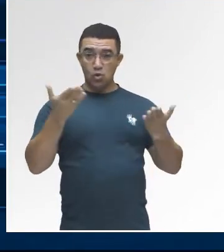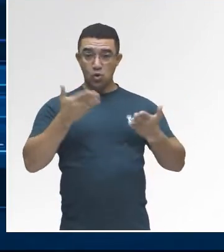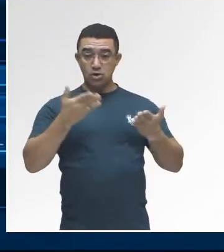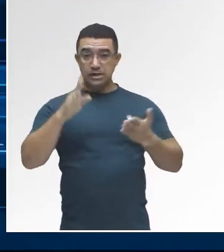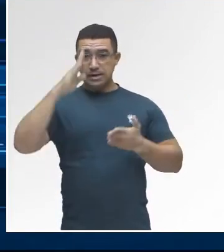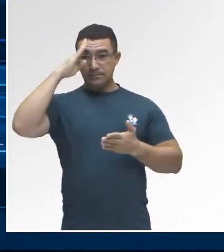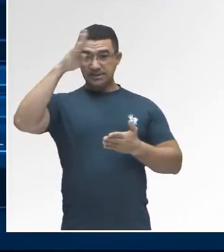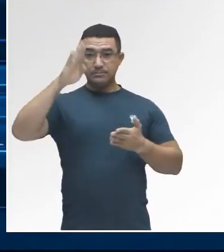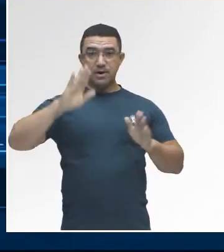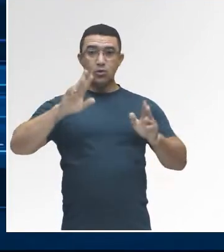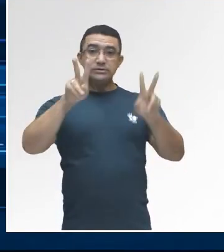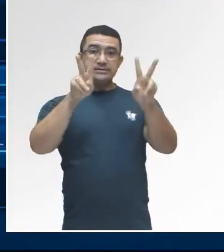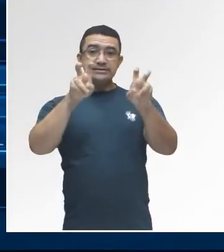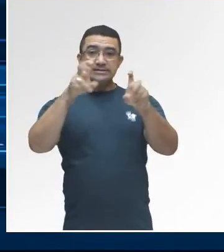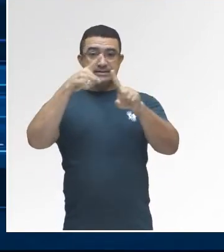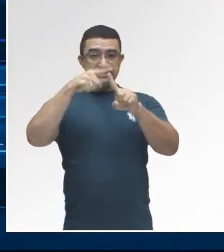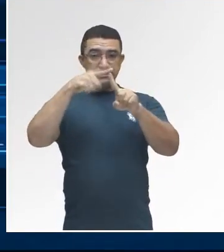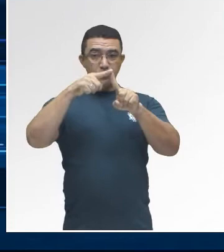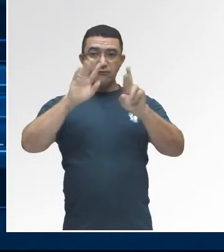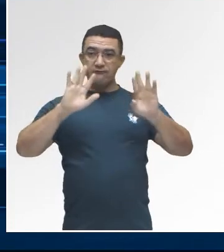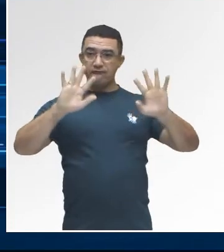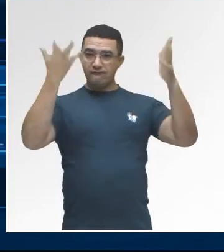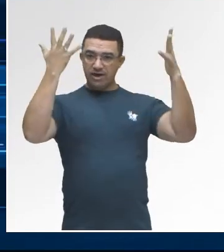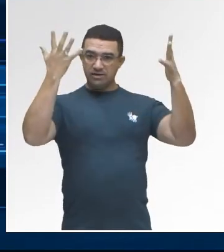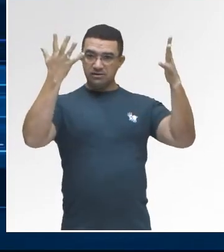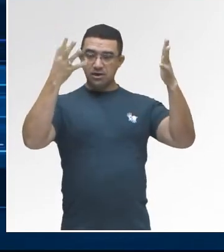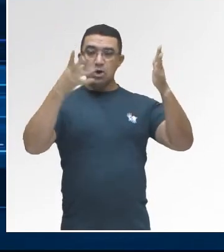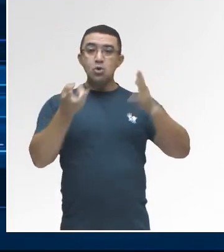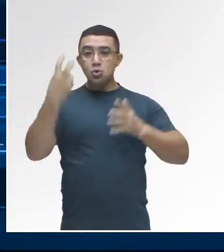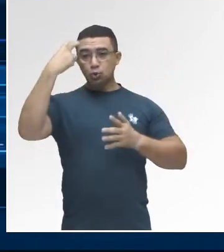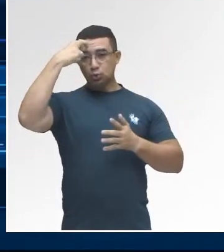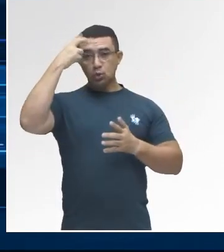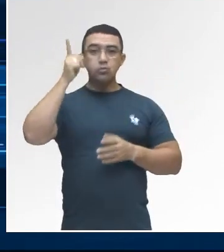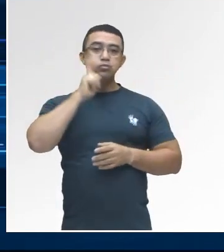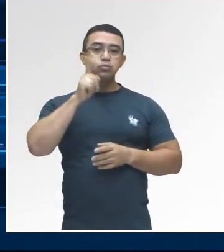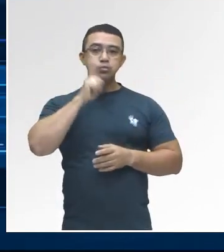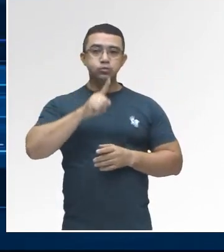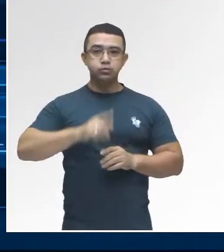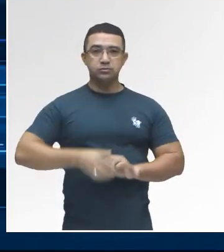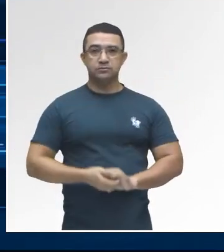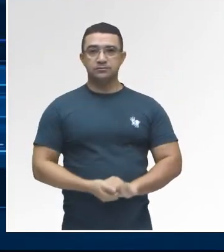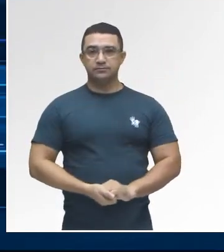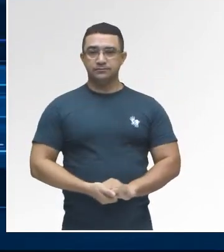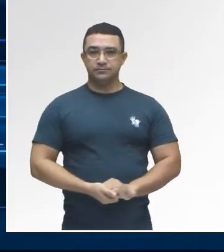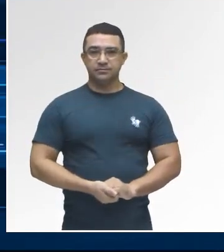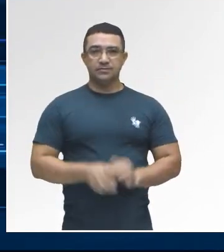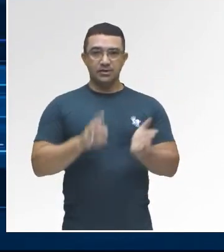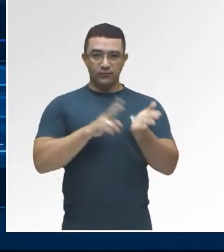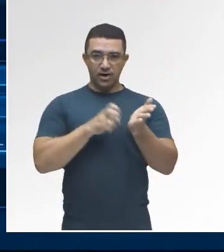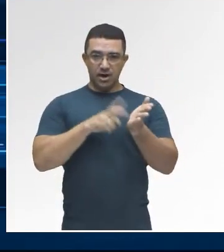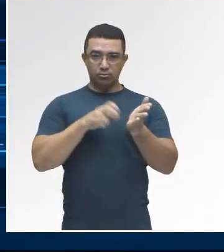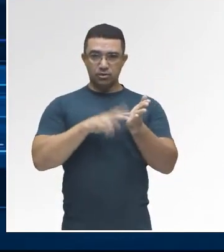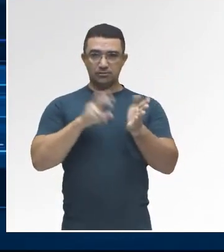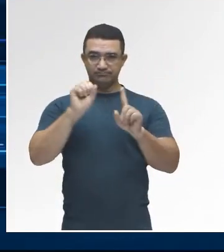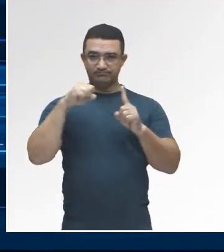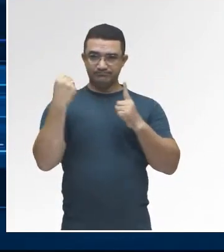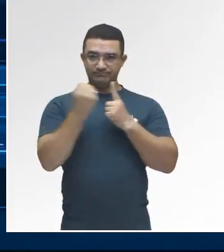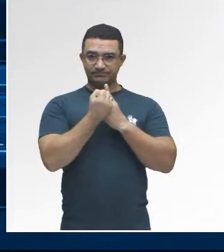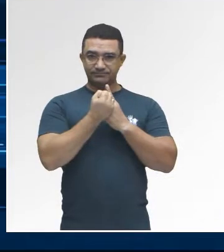principais festas, né? Te dar um pouco de cultura americana também. Let's go! Vocabulary, socializing,